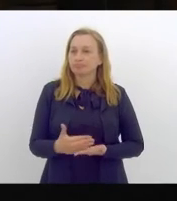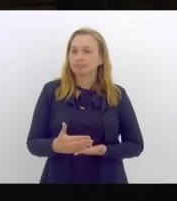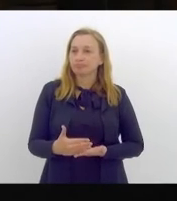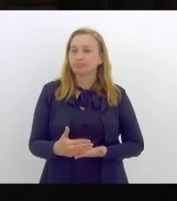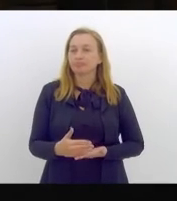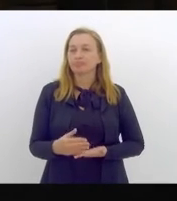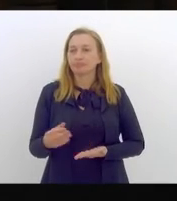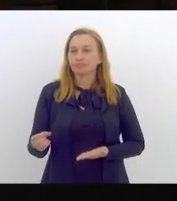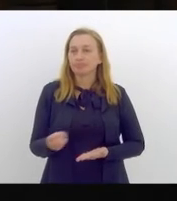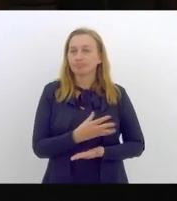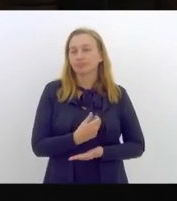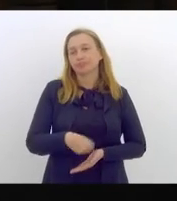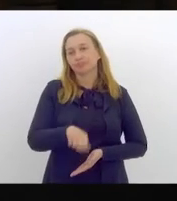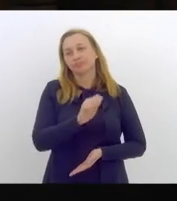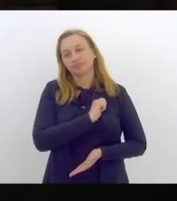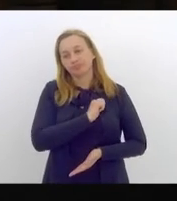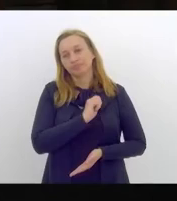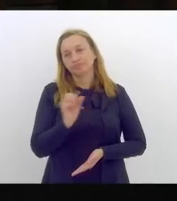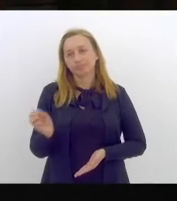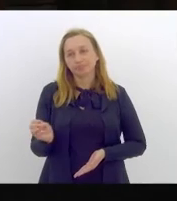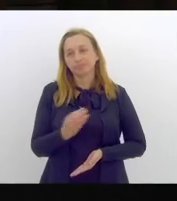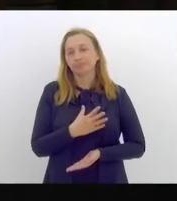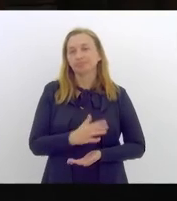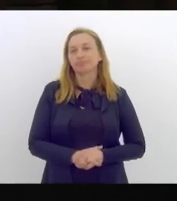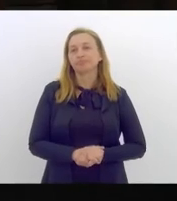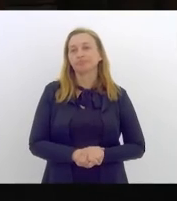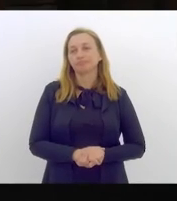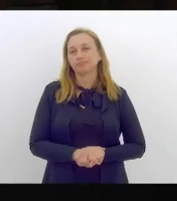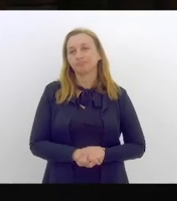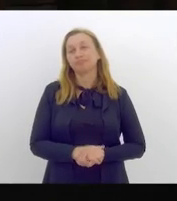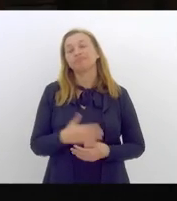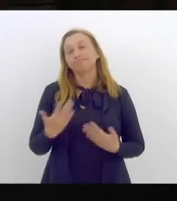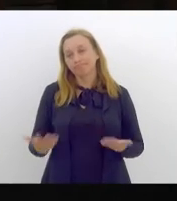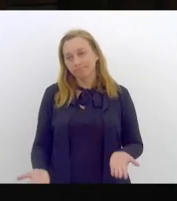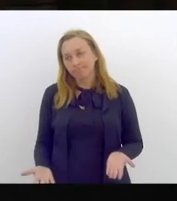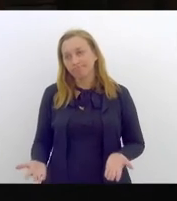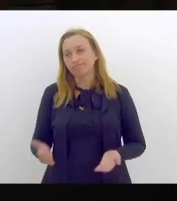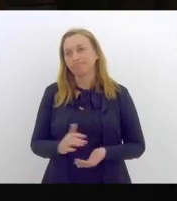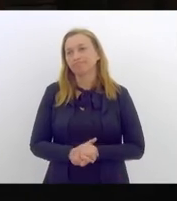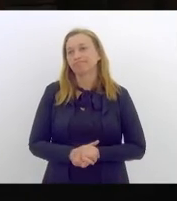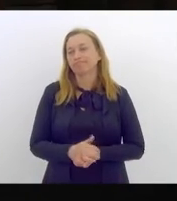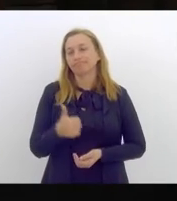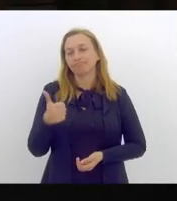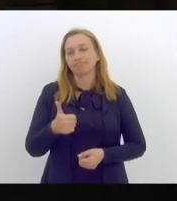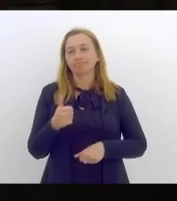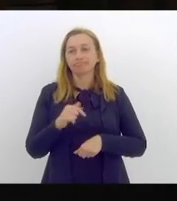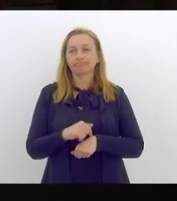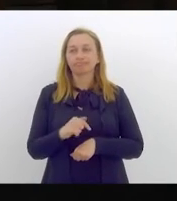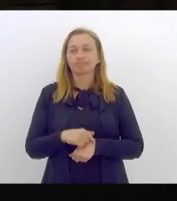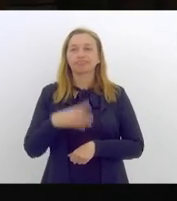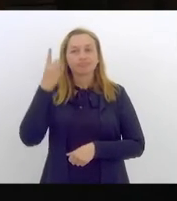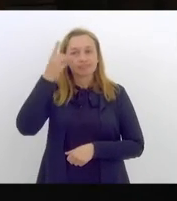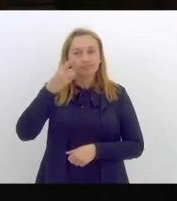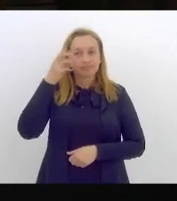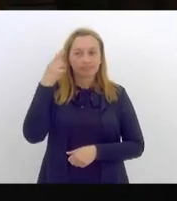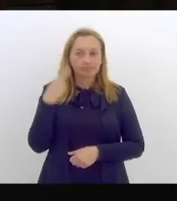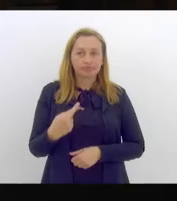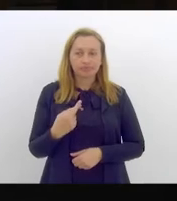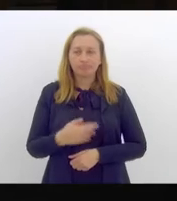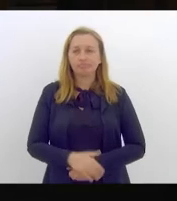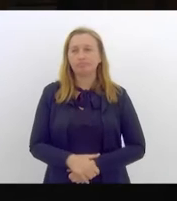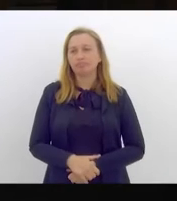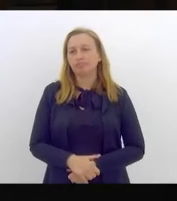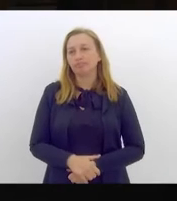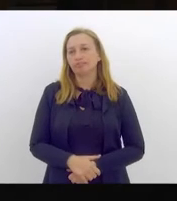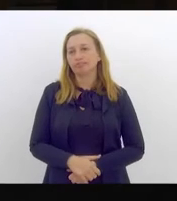do novo regime de recuperação fiscal. Então, num primeiro momento, deputada Renata Souza, eles